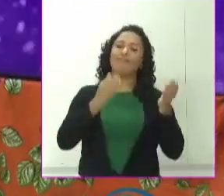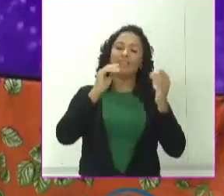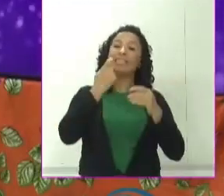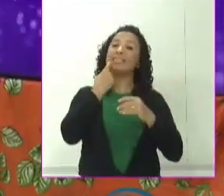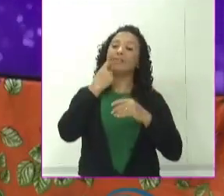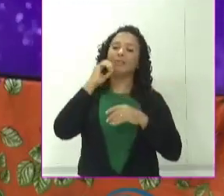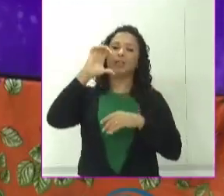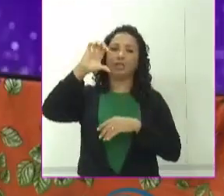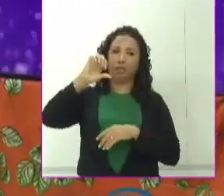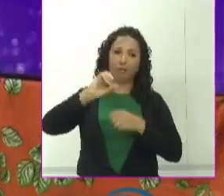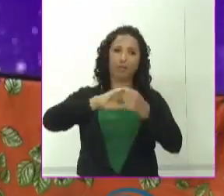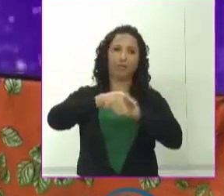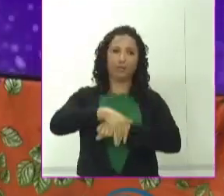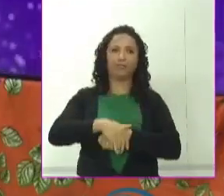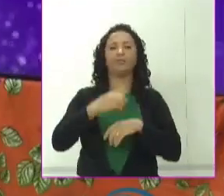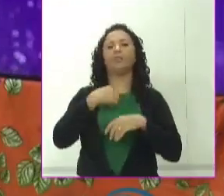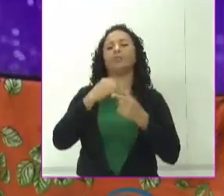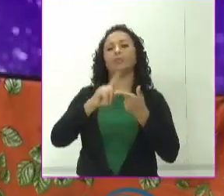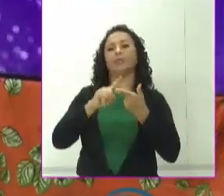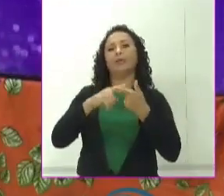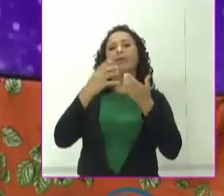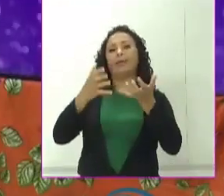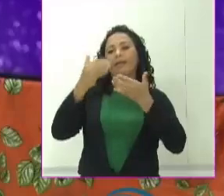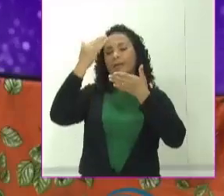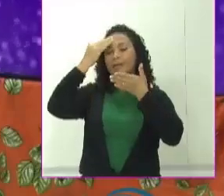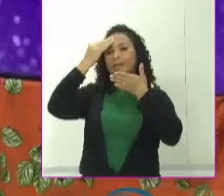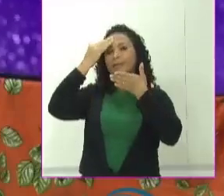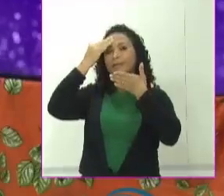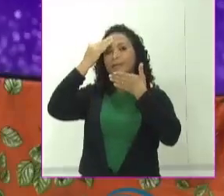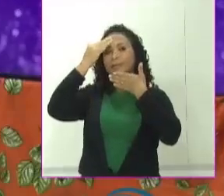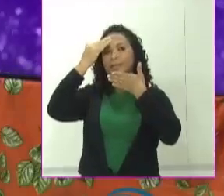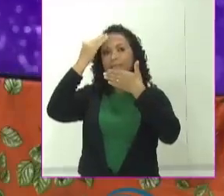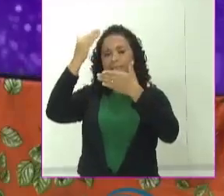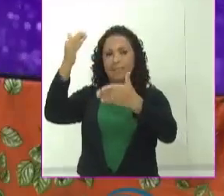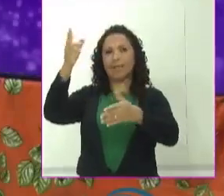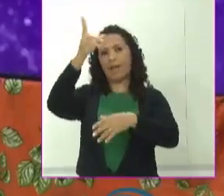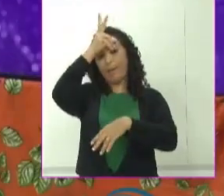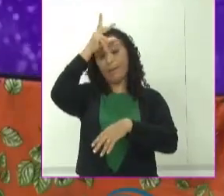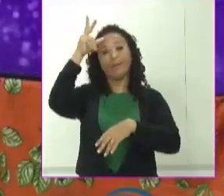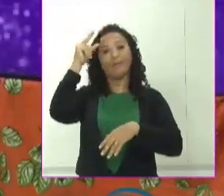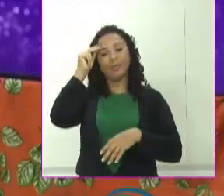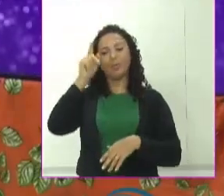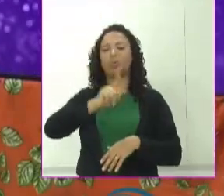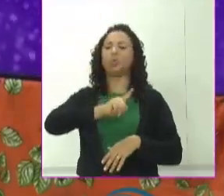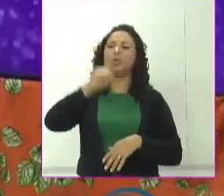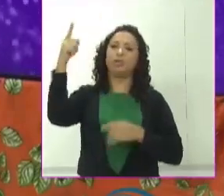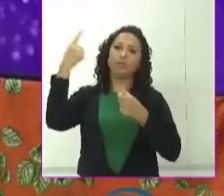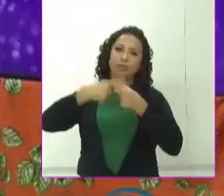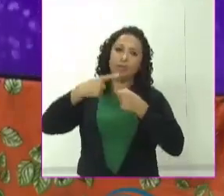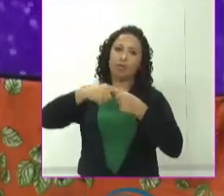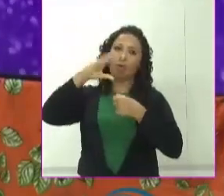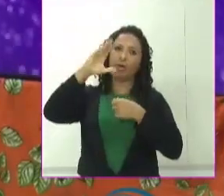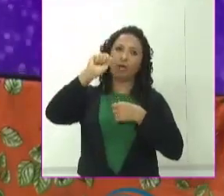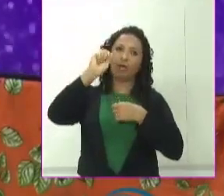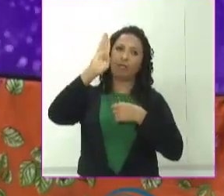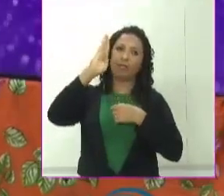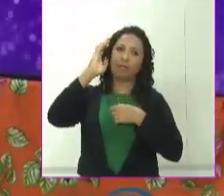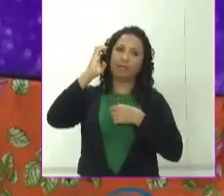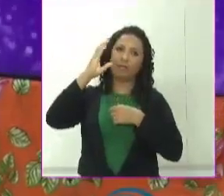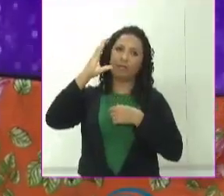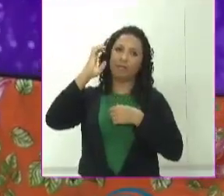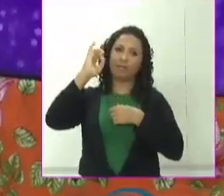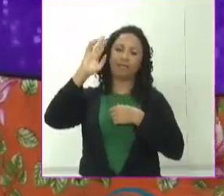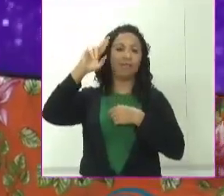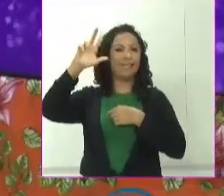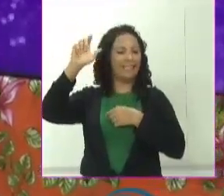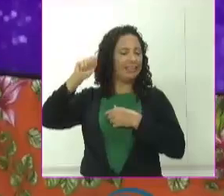que é que você quer lembrar? Sim, também quero agradecer, né, o pessoal da Prefeitura. Prefeitura de Cabeceiras, ontem a gente fez um show lá, fomos muito bem recepcionados, beleza, graças a